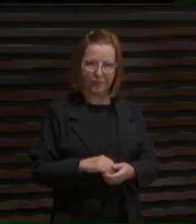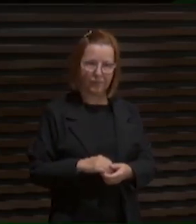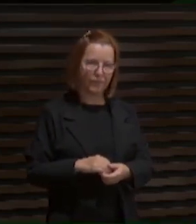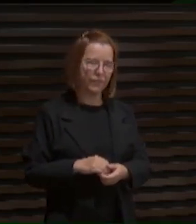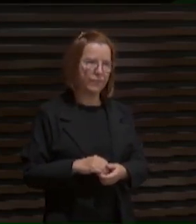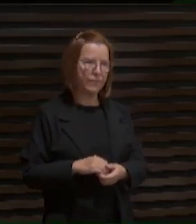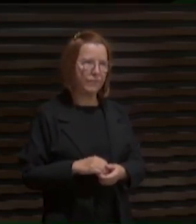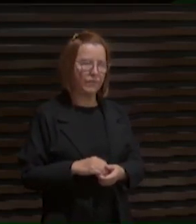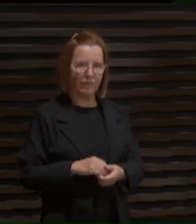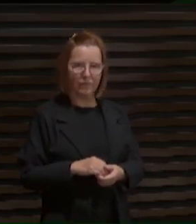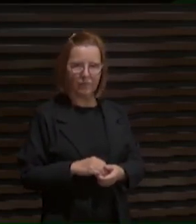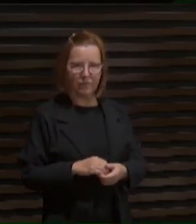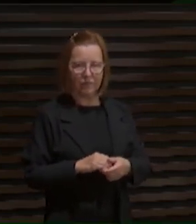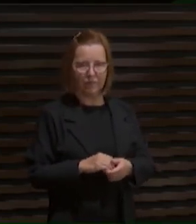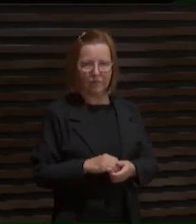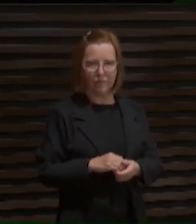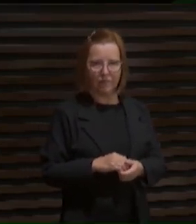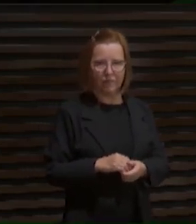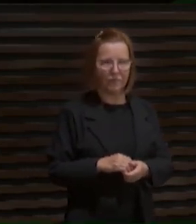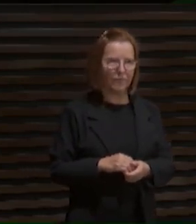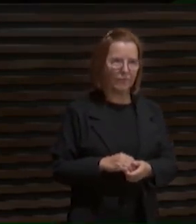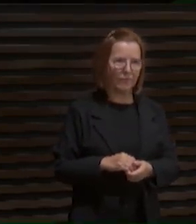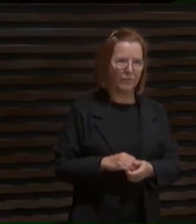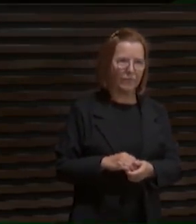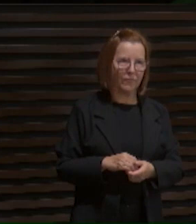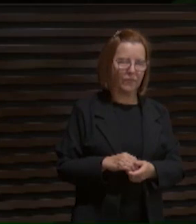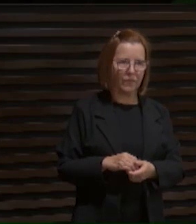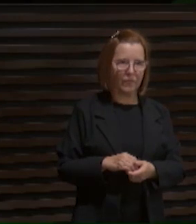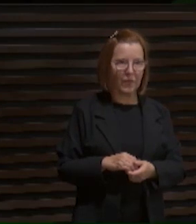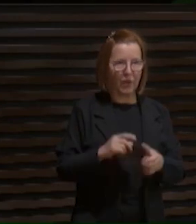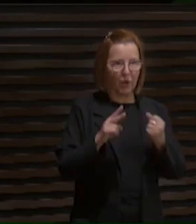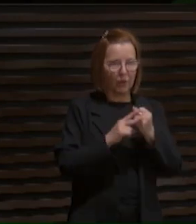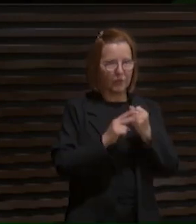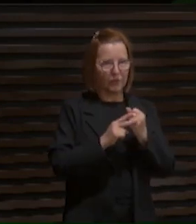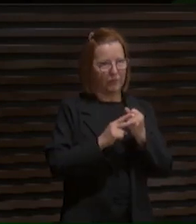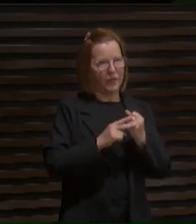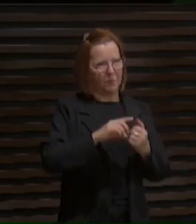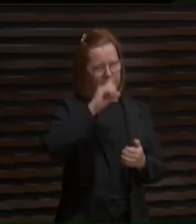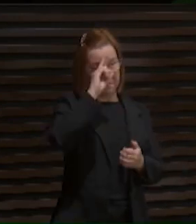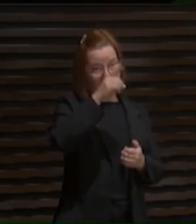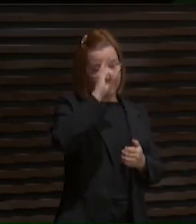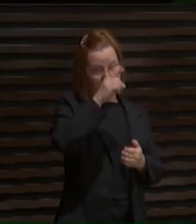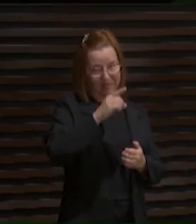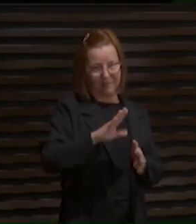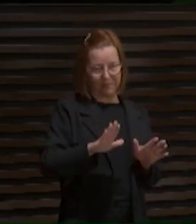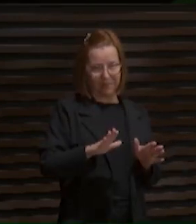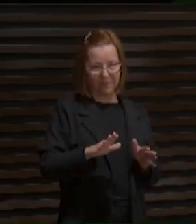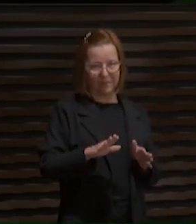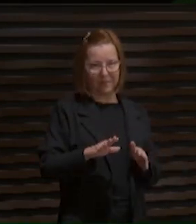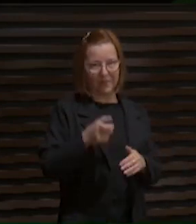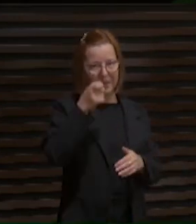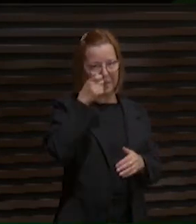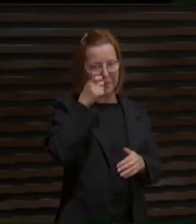que ensine o indicativo, mas não traga o imperativo, está correndo um grande risco. Olha como Judas lida com